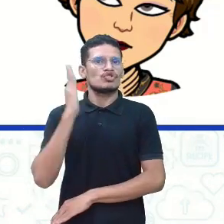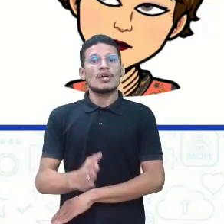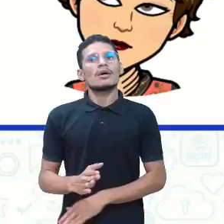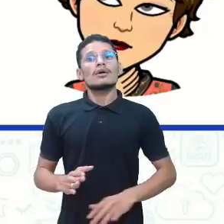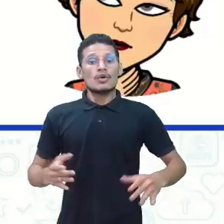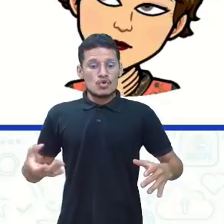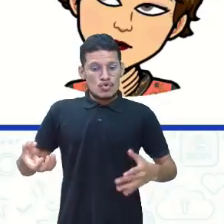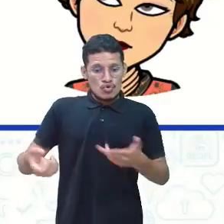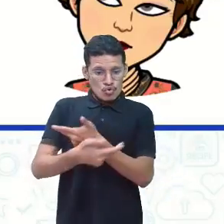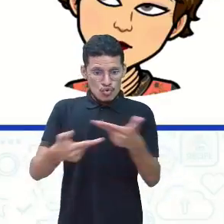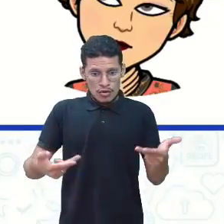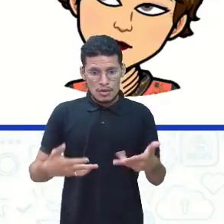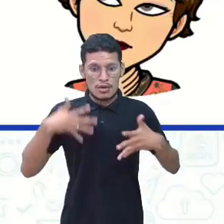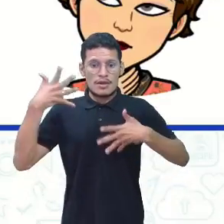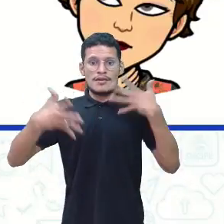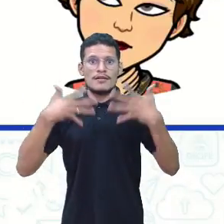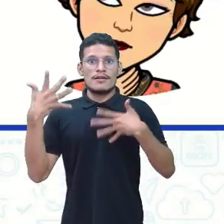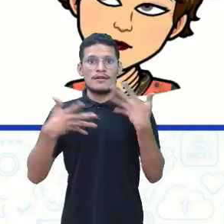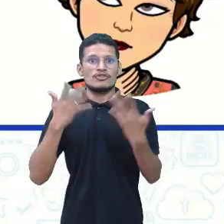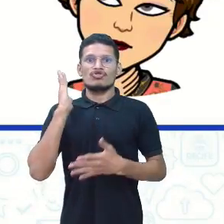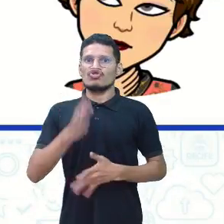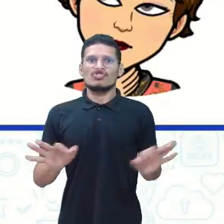bem animada.